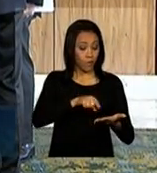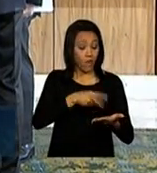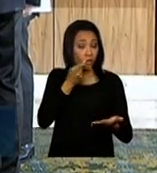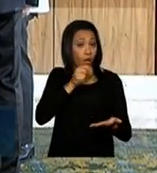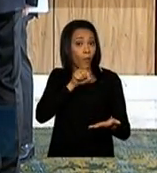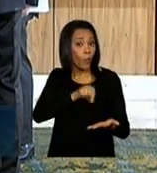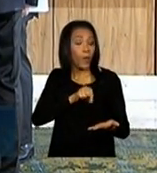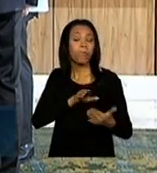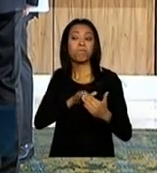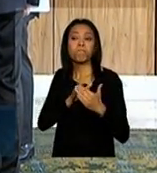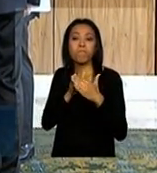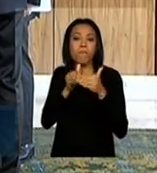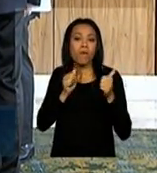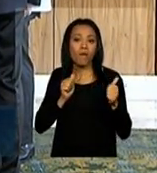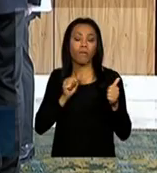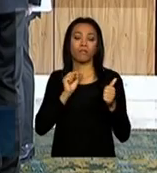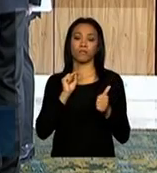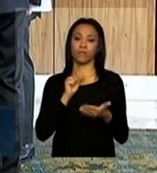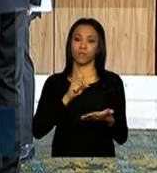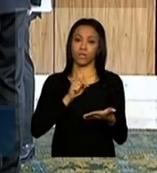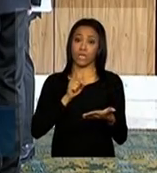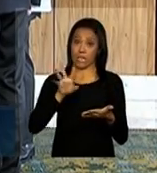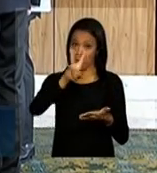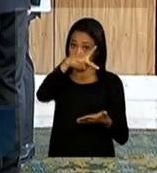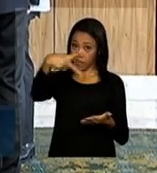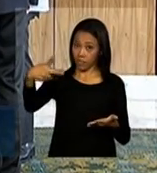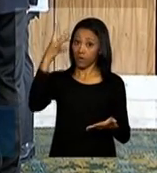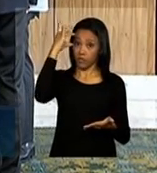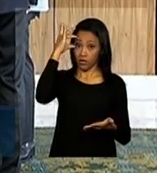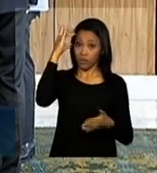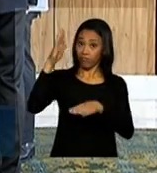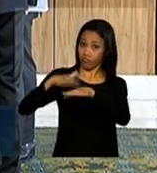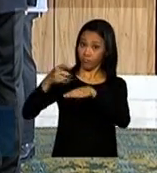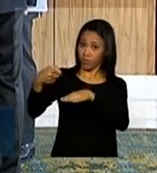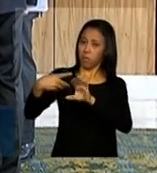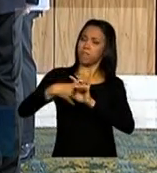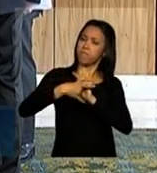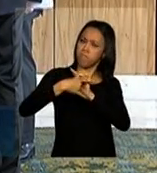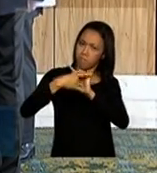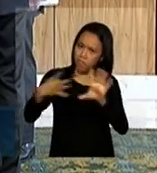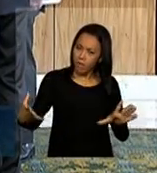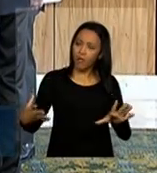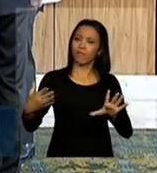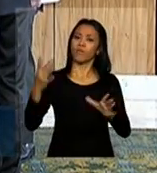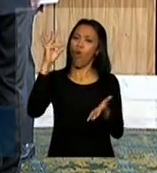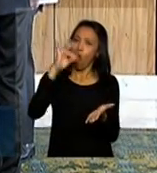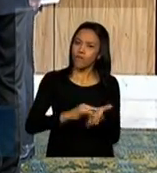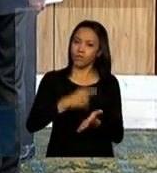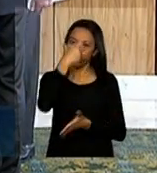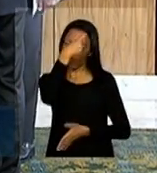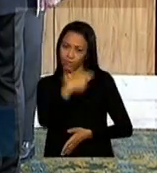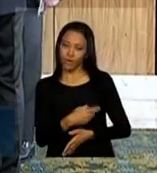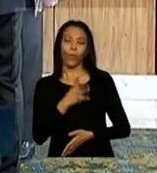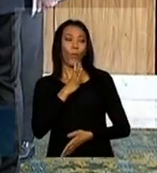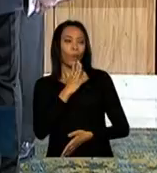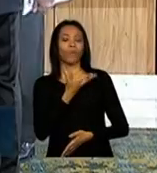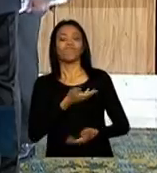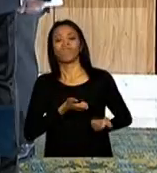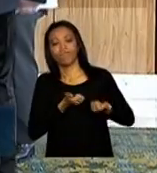indica e pede para que a presidenta Dilma Rousseff reconheça oficialmente o seu embaixador.